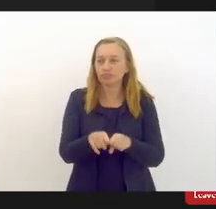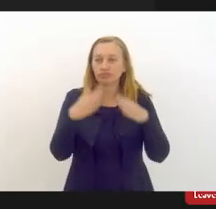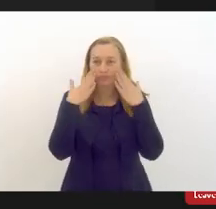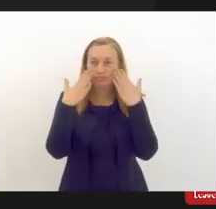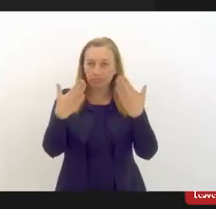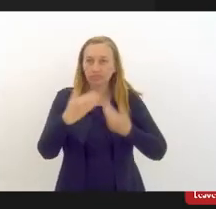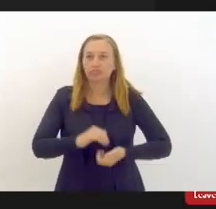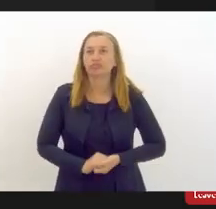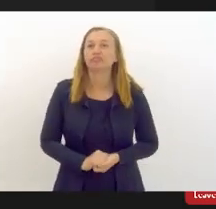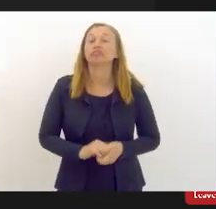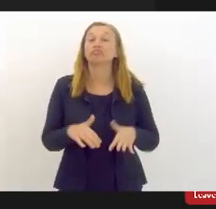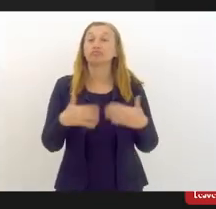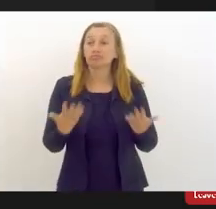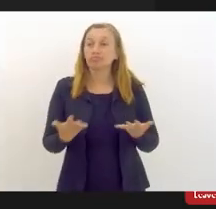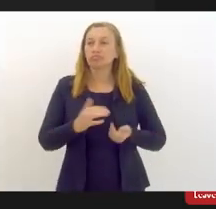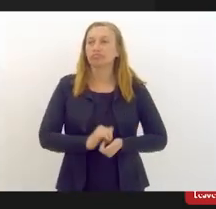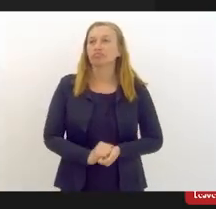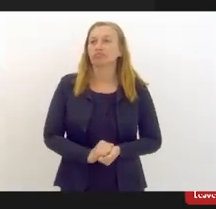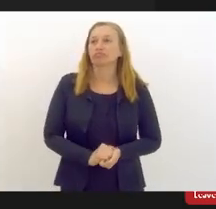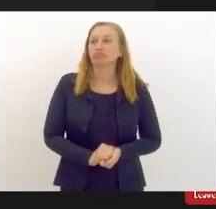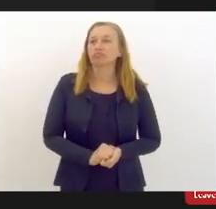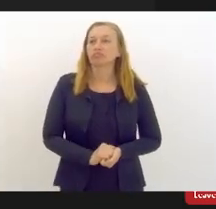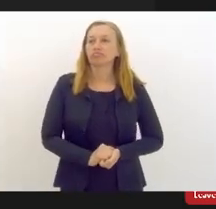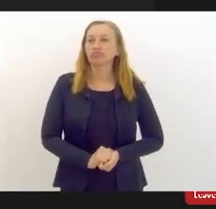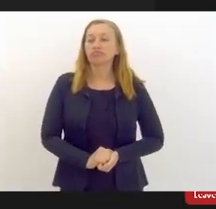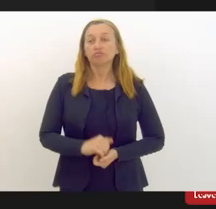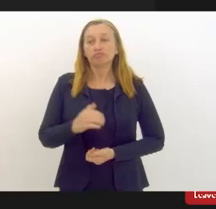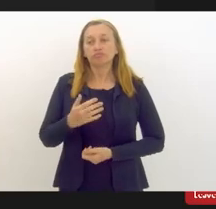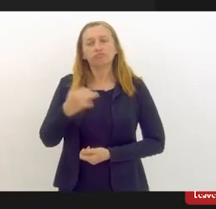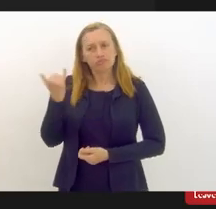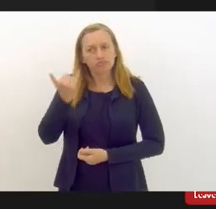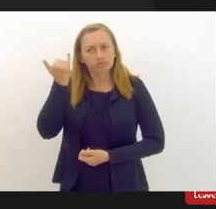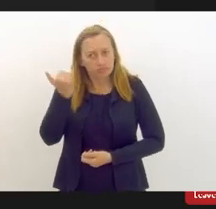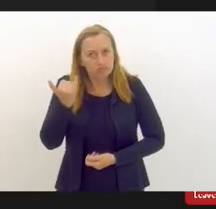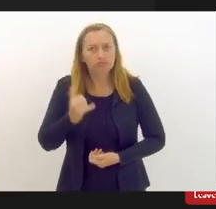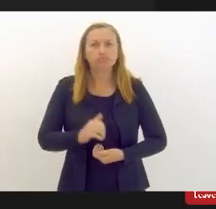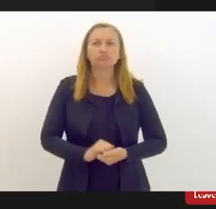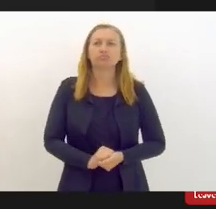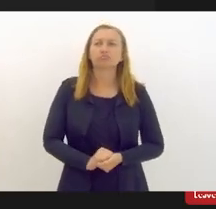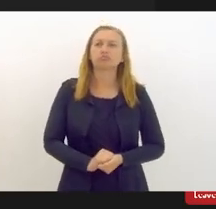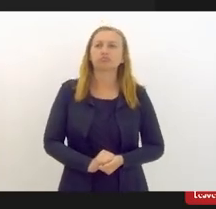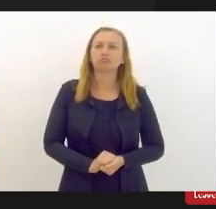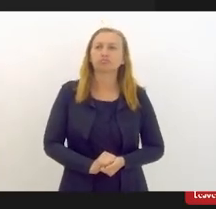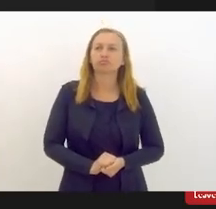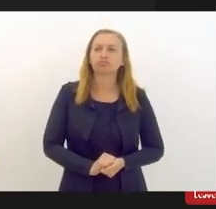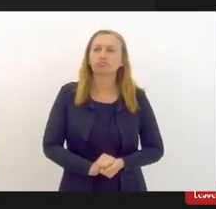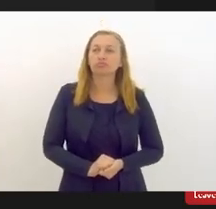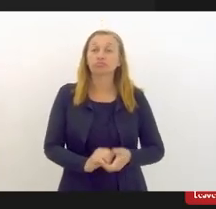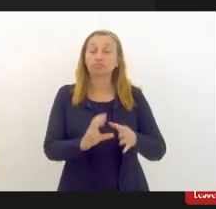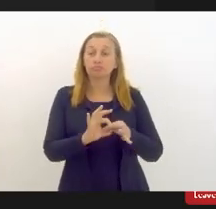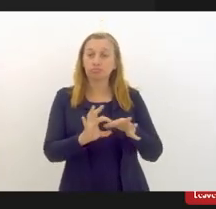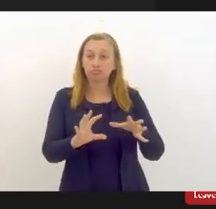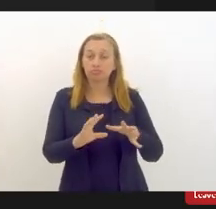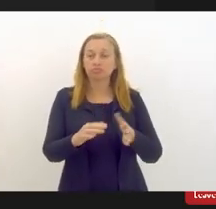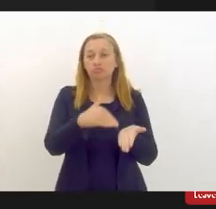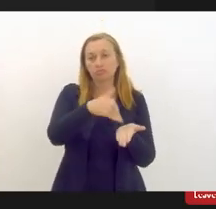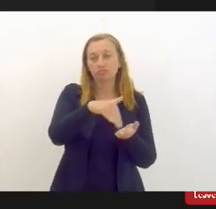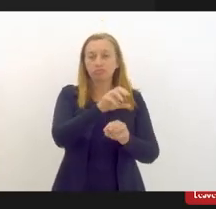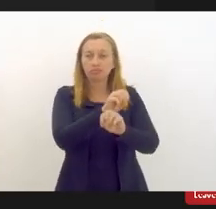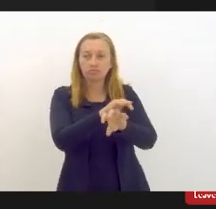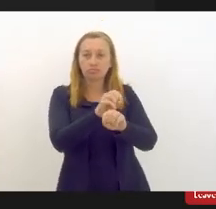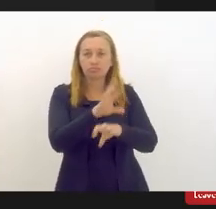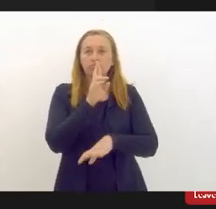apresentação. Então, acho que seria interessante deixar um espaço aí para que a SEDUC pudesse